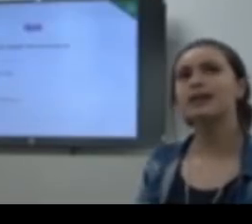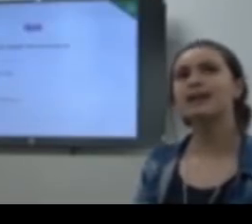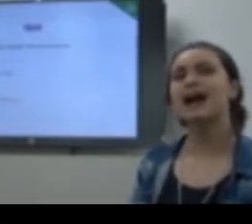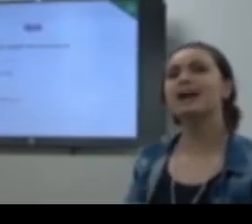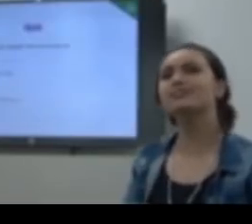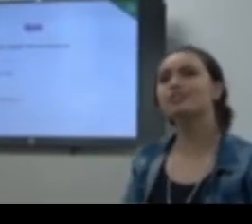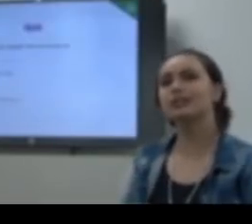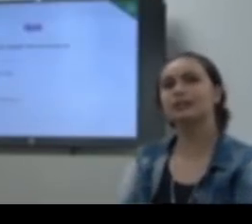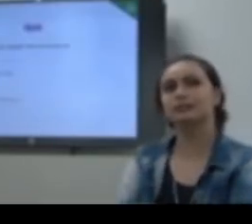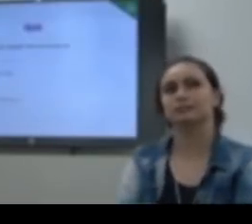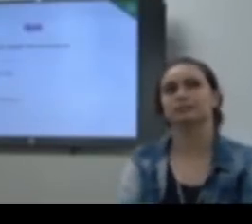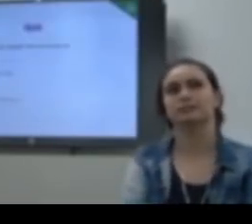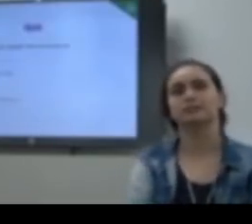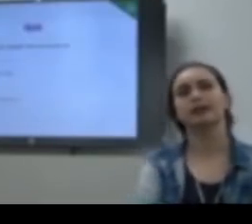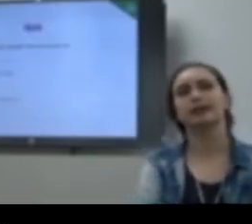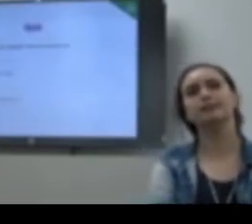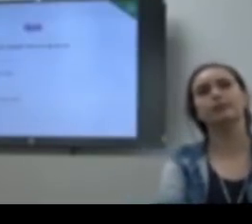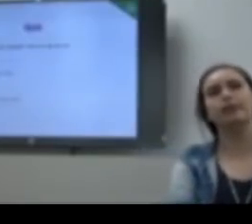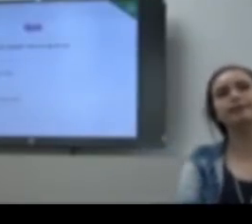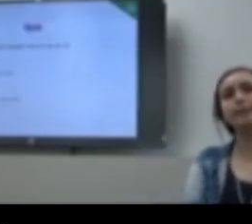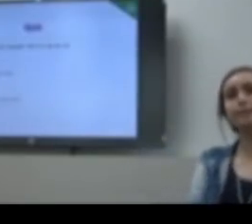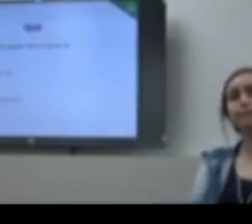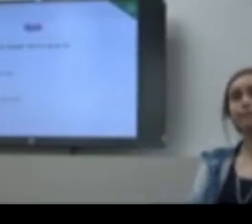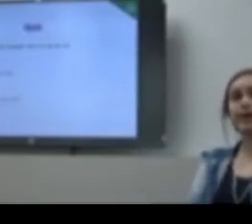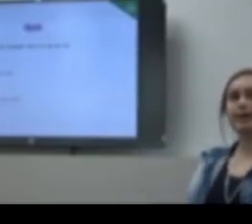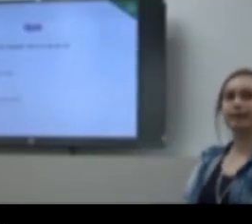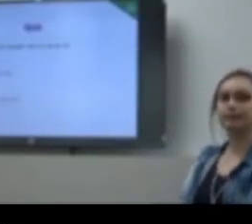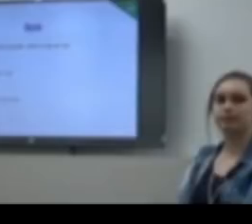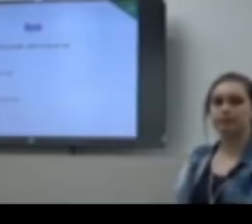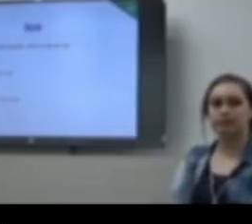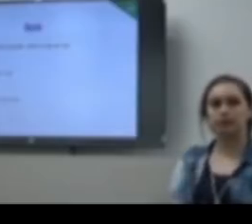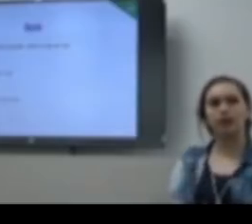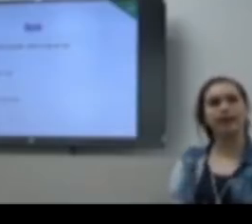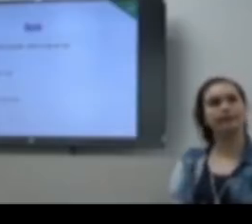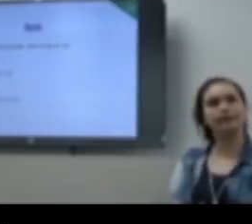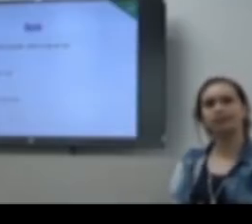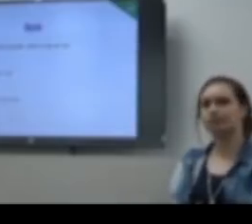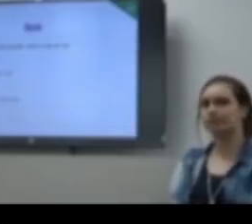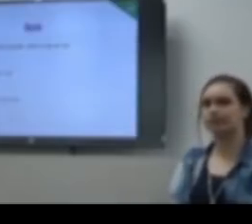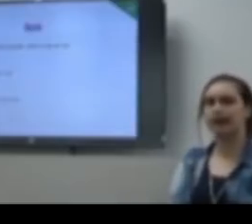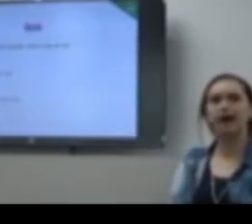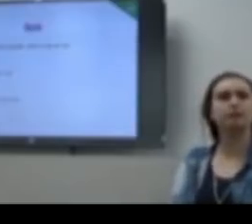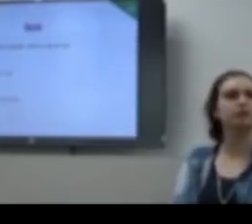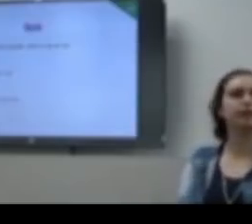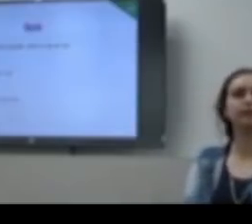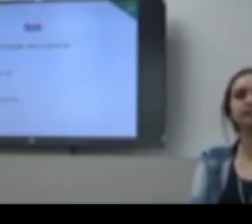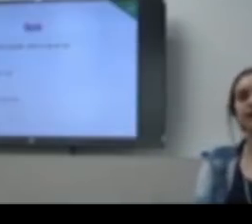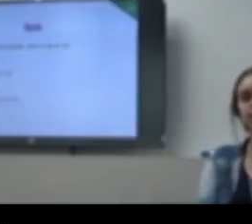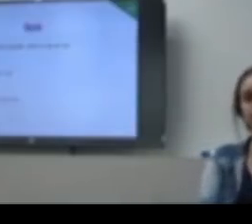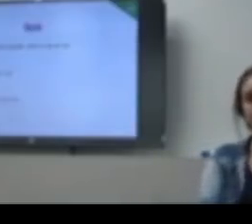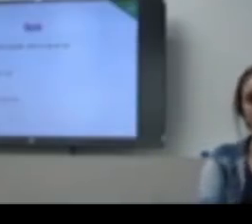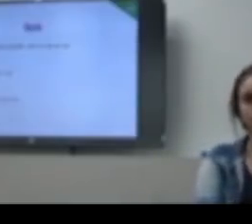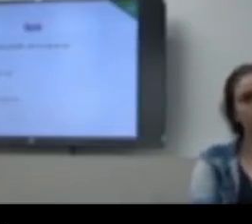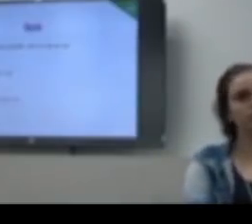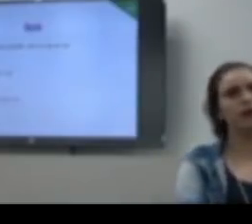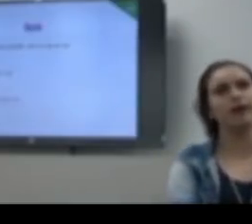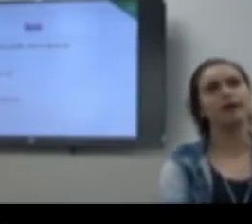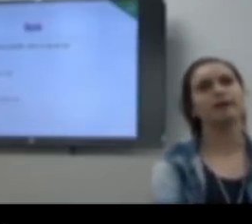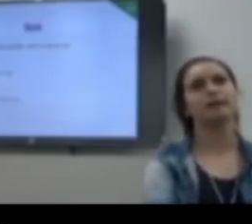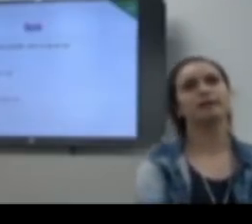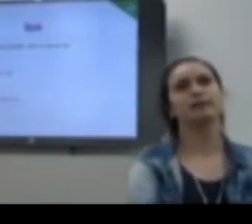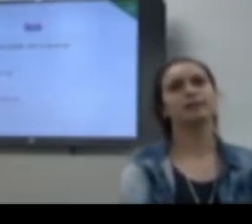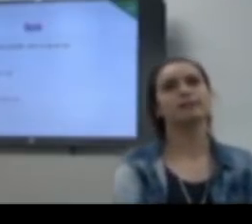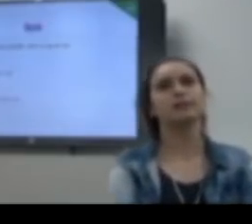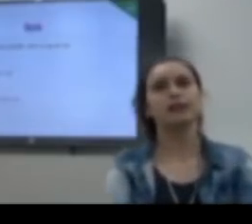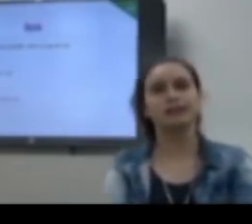morros e Caatinga, tá? Então, letra B. Não é entre Caatinga e Cerrado, não é entre Cerrado e Amazônica, e não